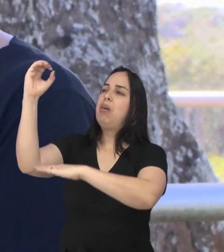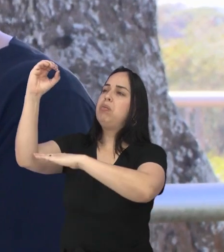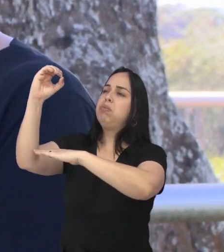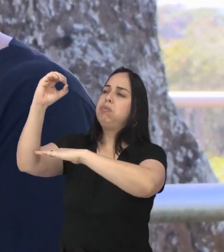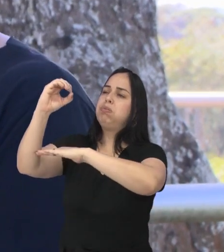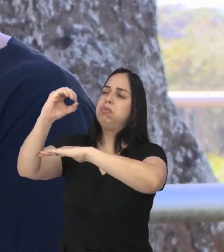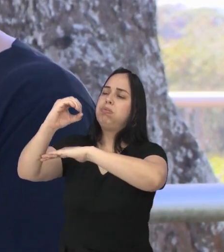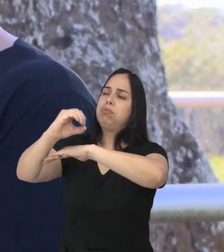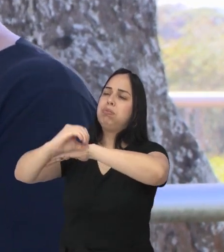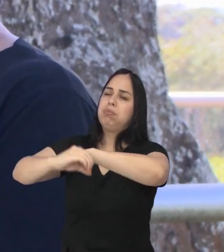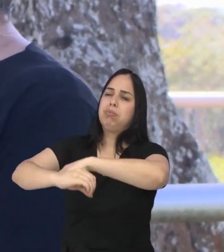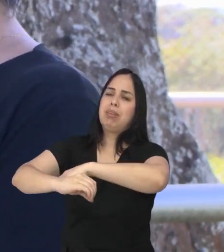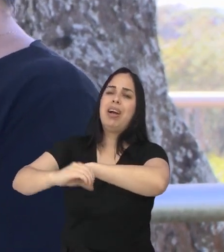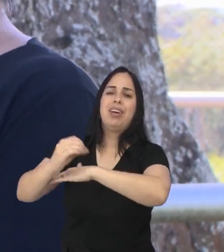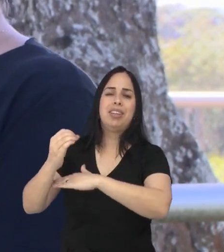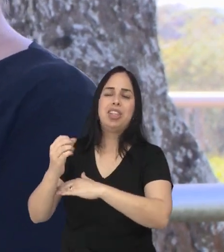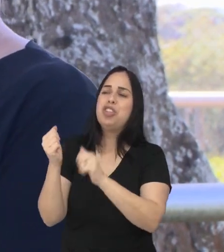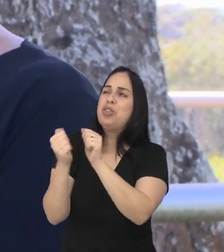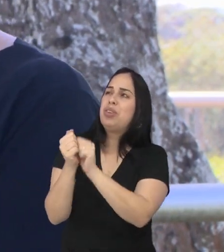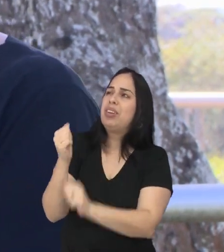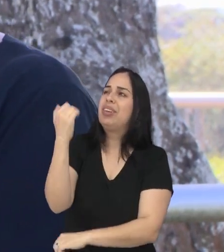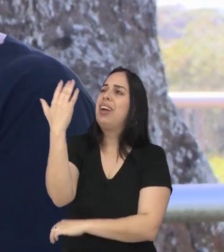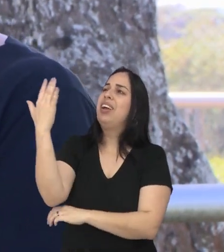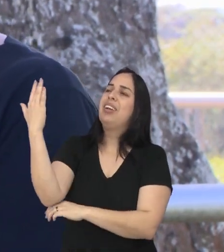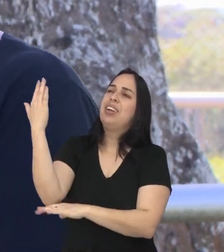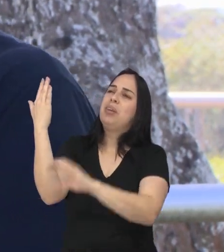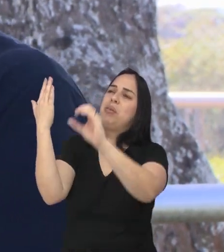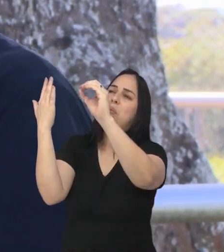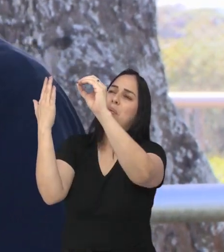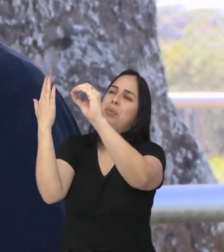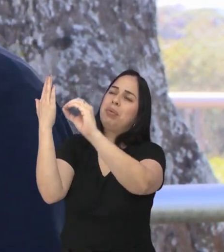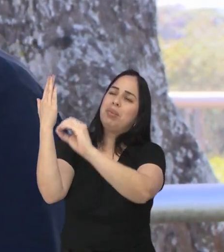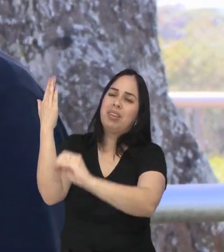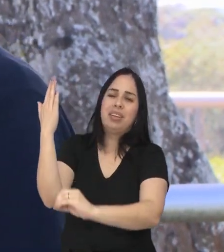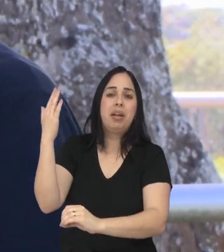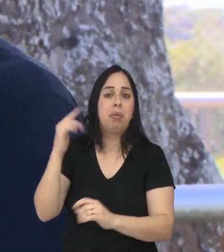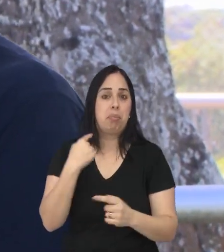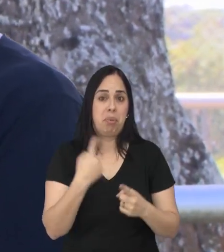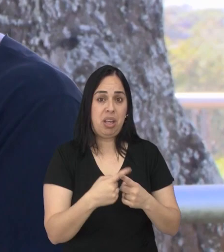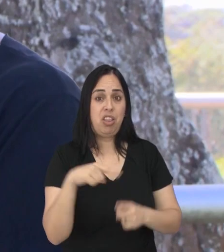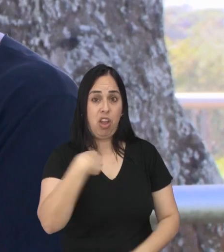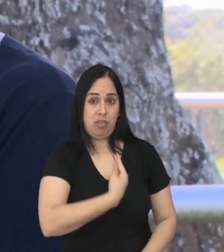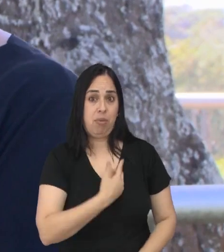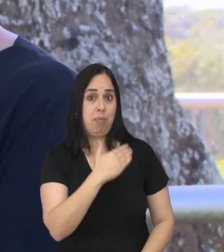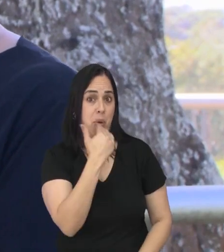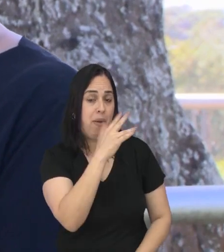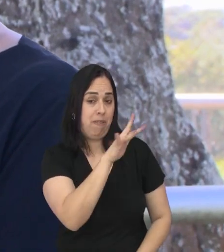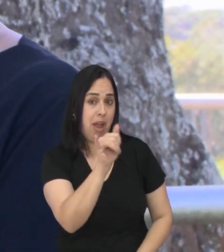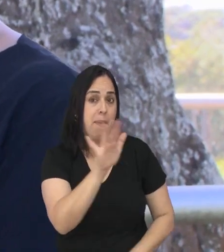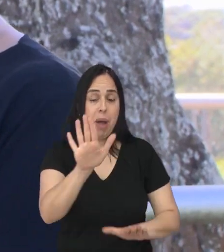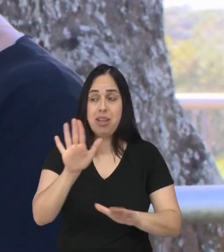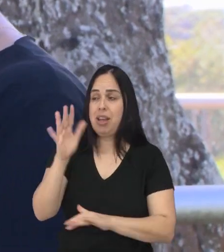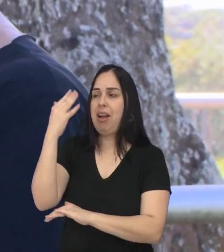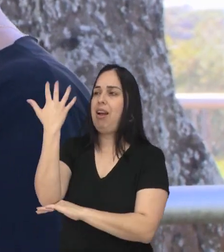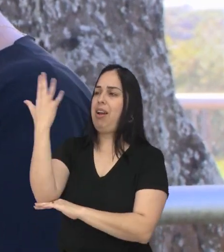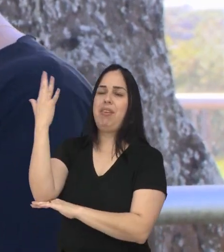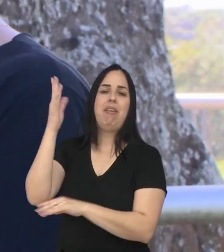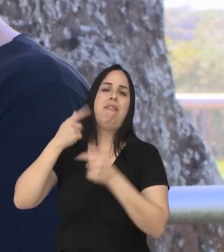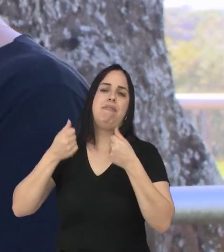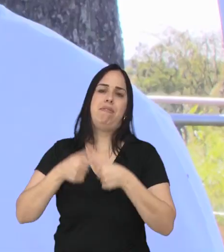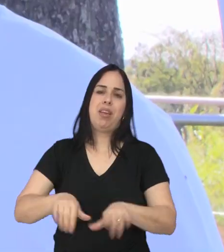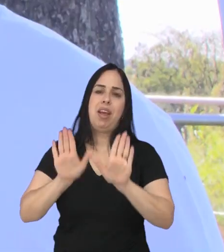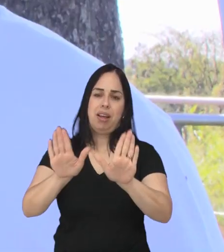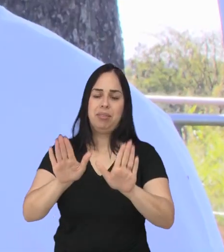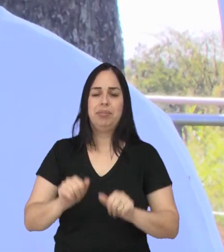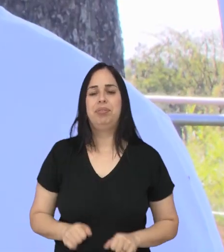do sol aqui, pelos olhos do Jequitibá, né? Porque nós vamos passar, mas a árvore vai